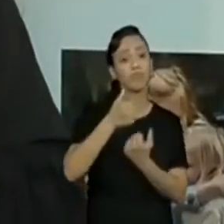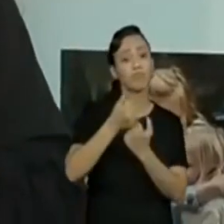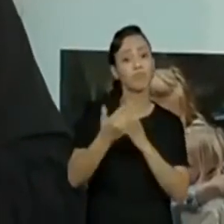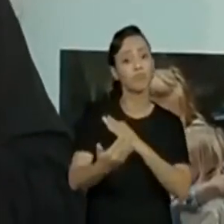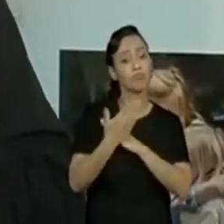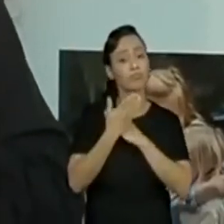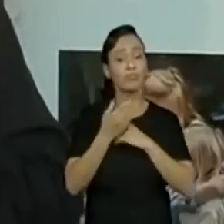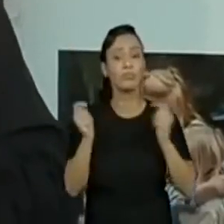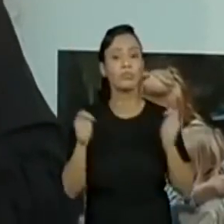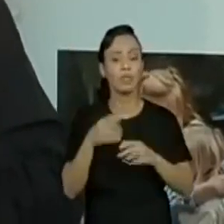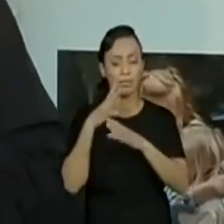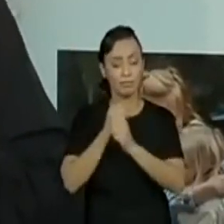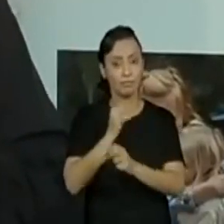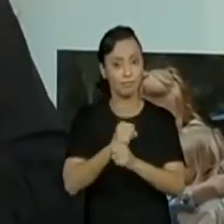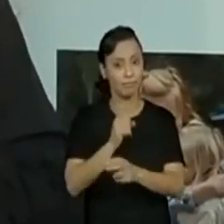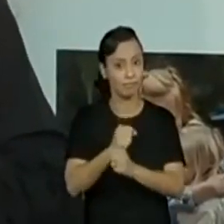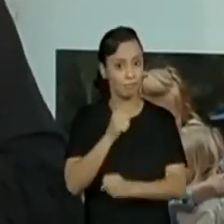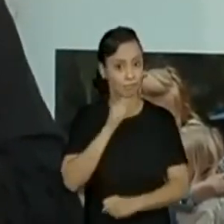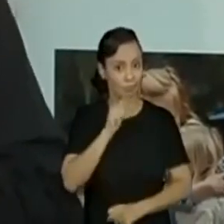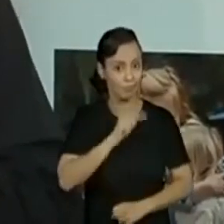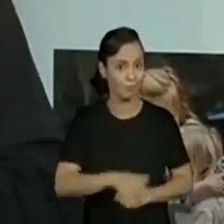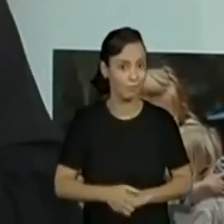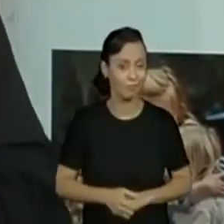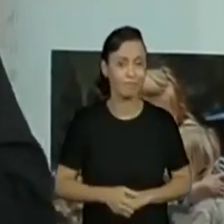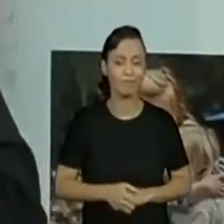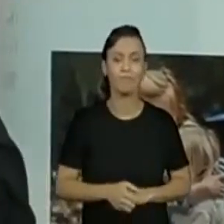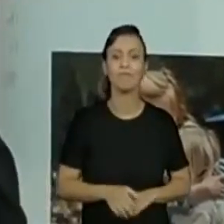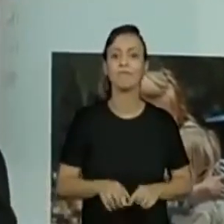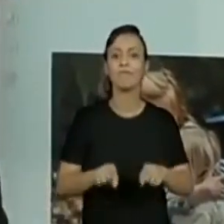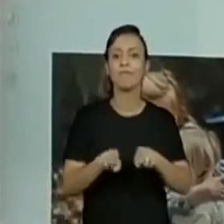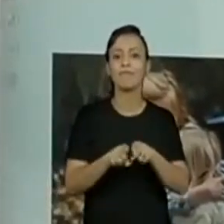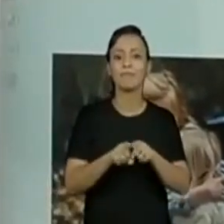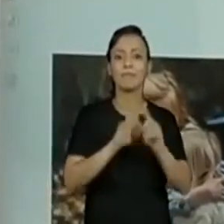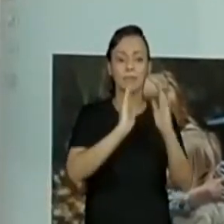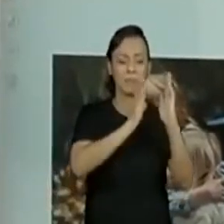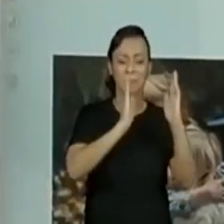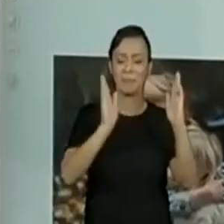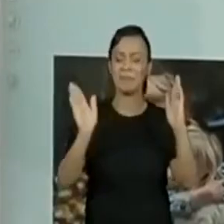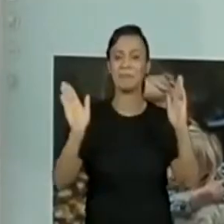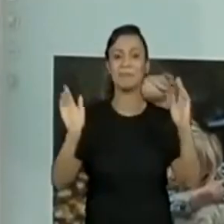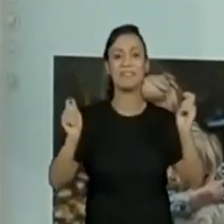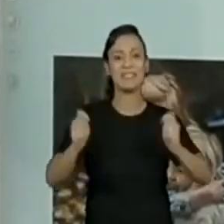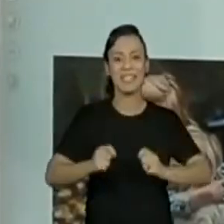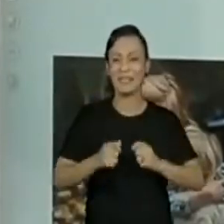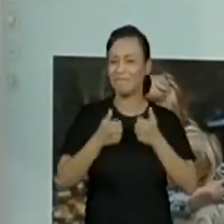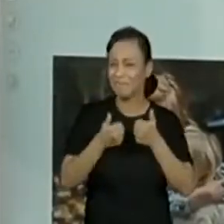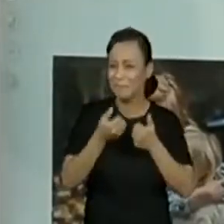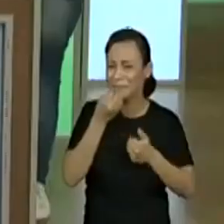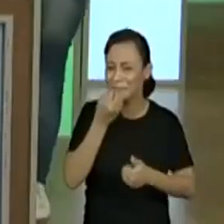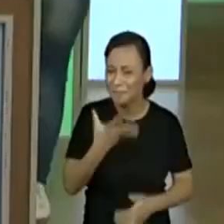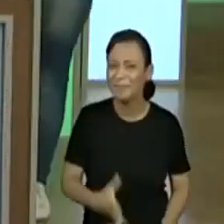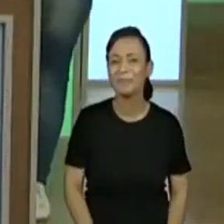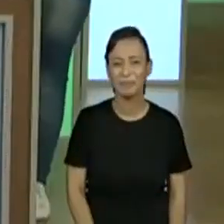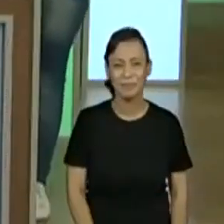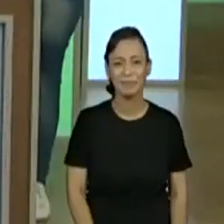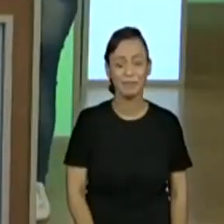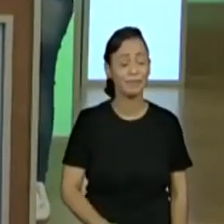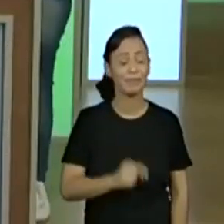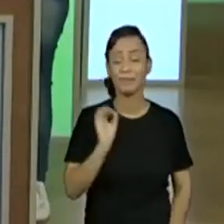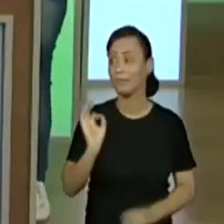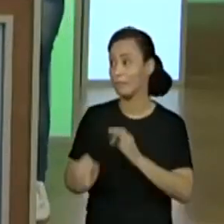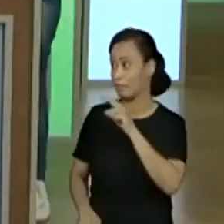estudantes na hora de fazer a leitura e também de completar as sequências solicitadas. Muito bom. O quadro é um apoio